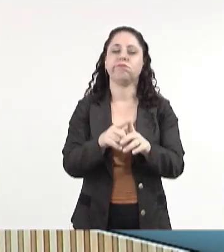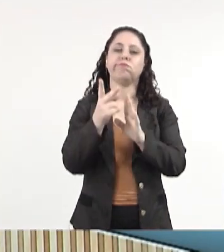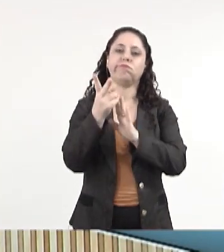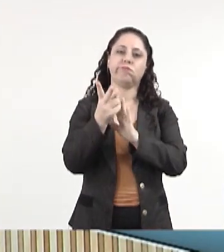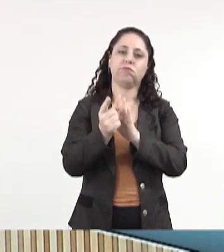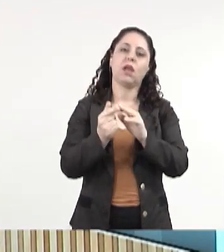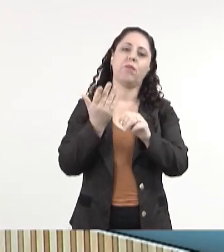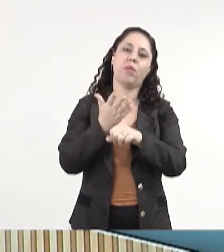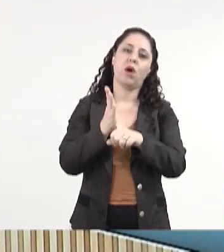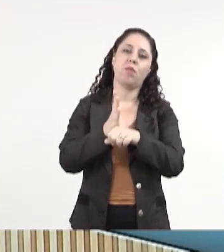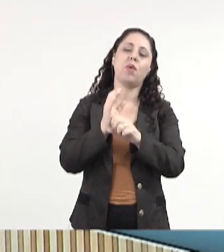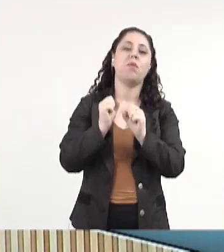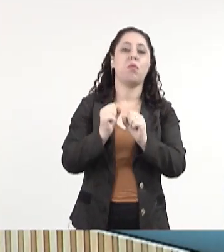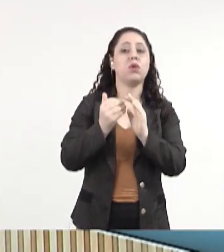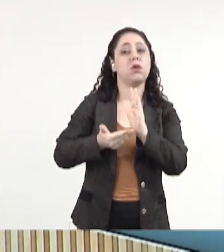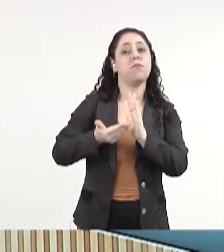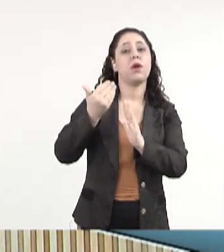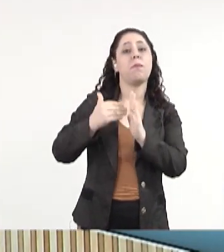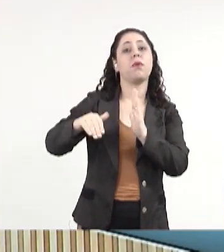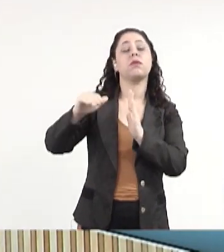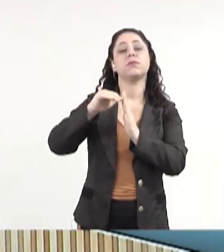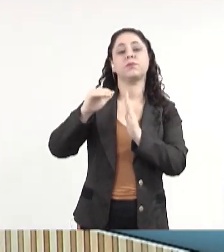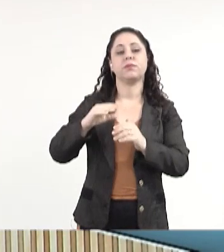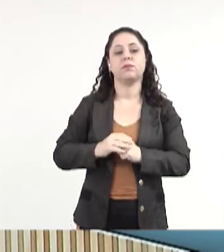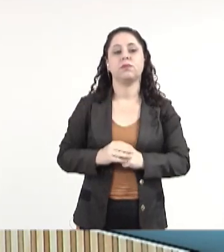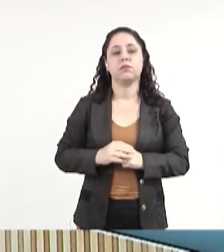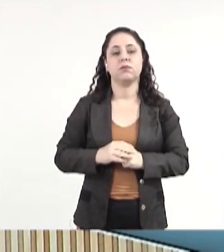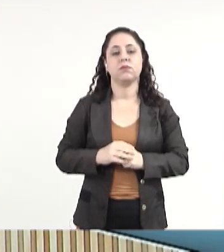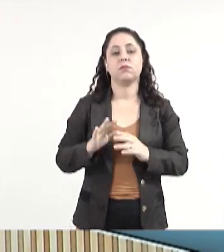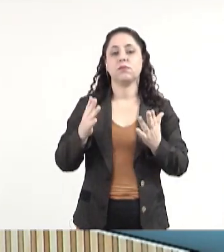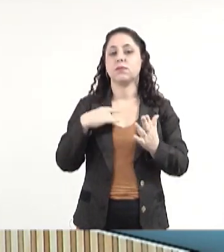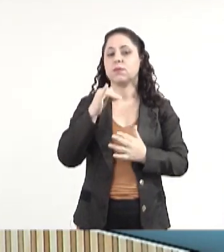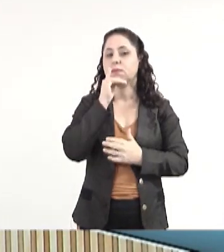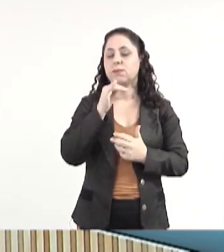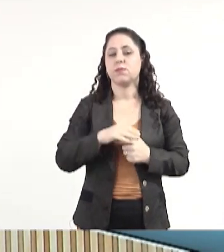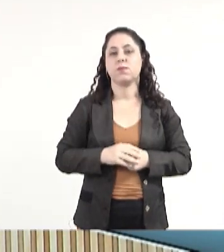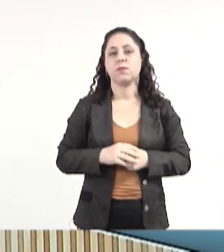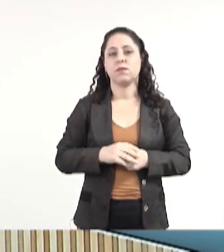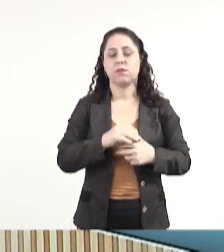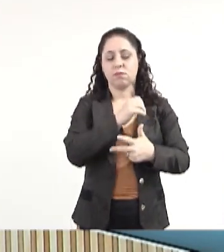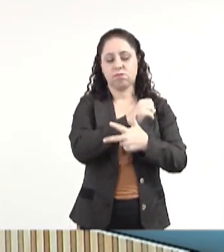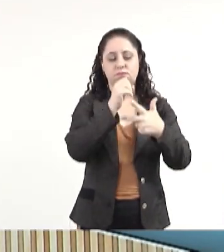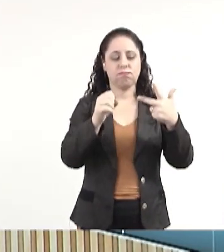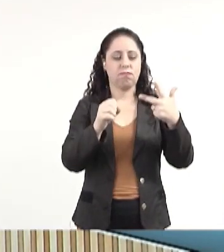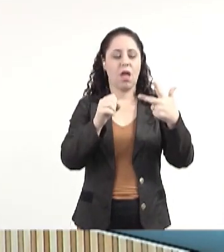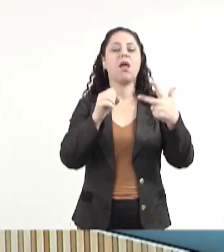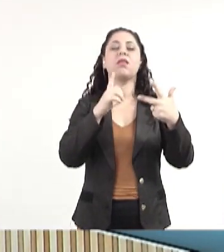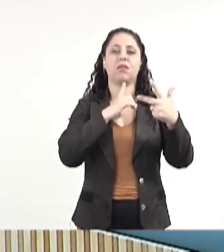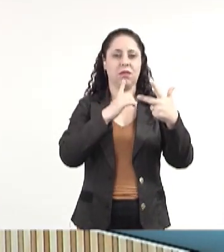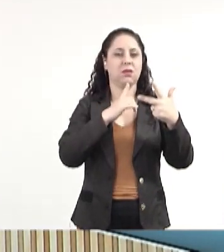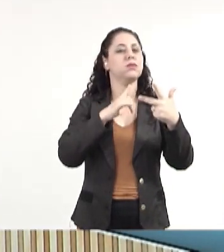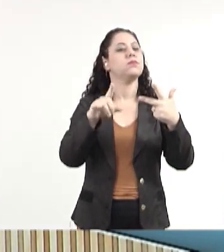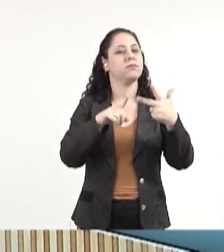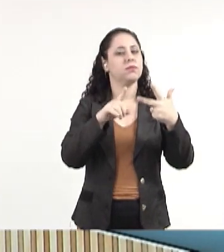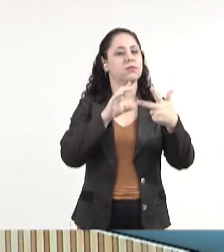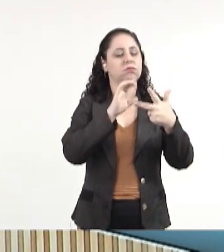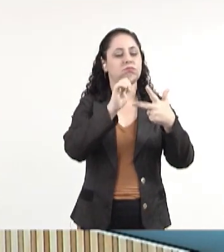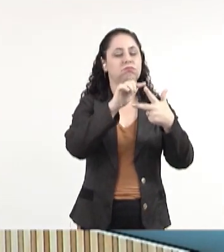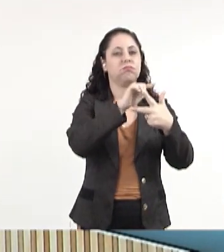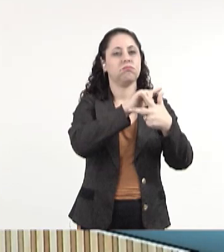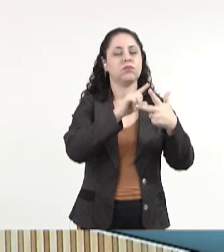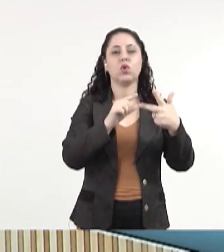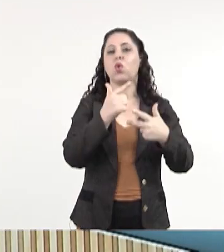recurso que pode, na prática, ficar um pouco superior. Agora sim, quando a gente olha pelos poderes, porque a LOA também traz o orçamento que deve ser destinado